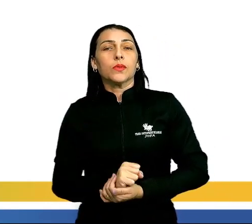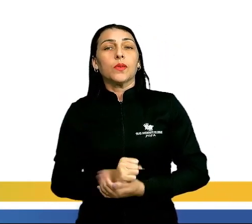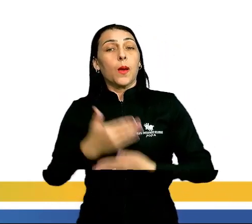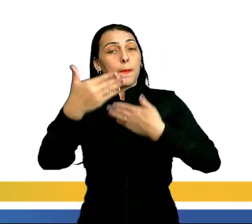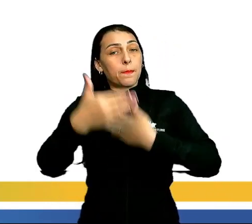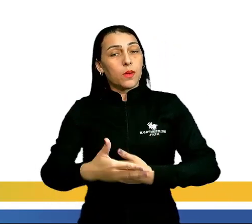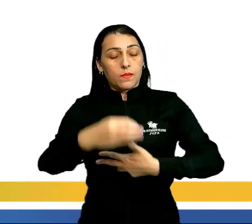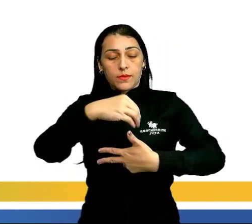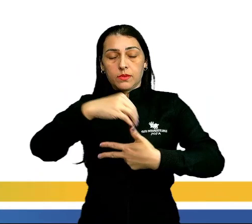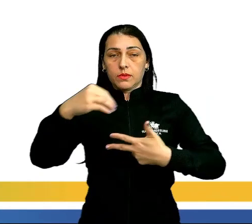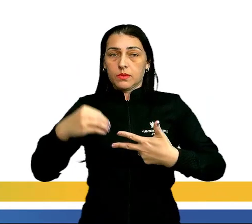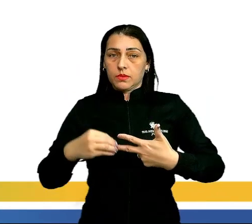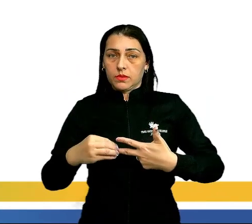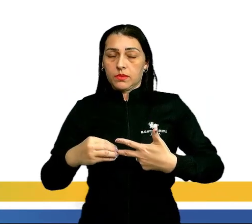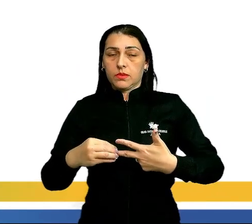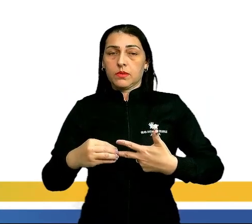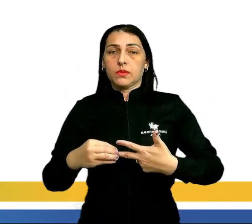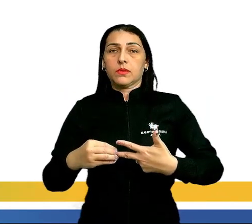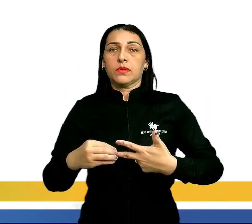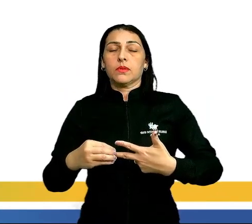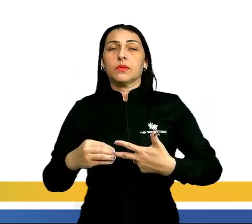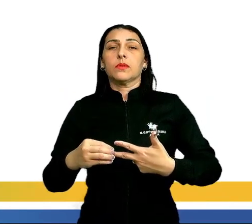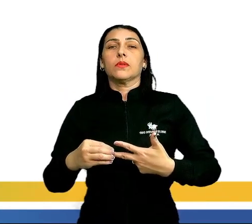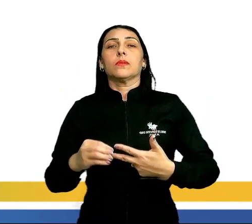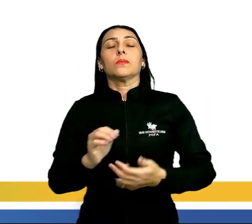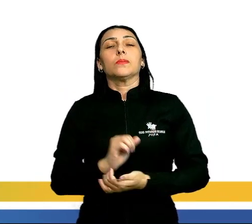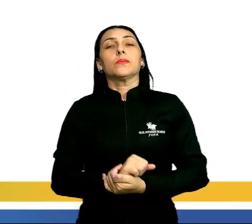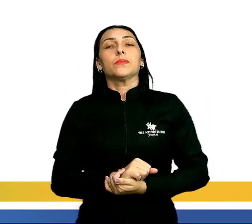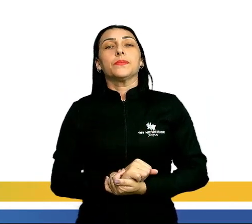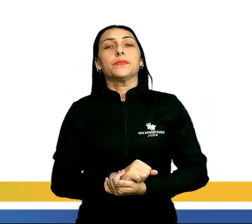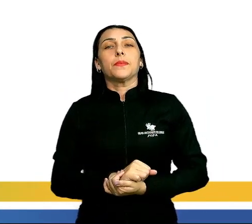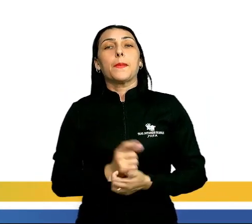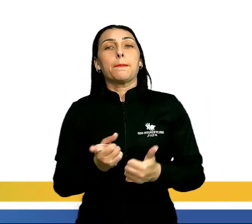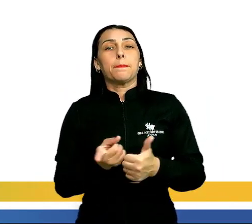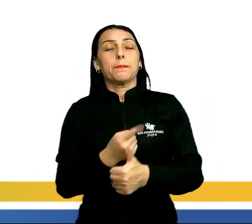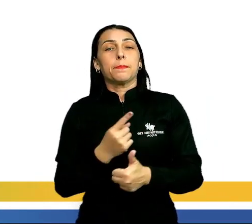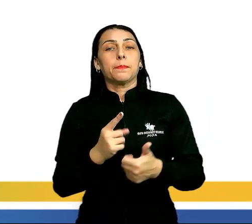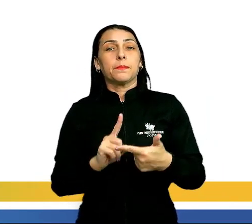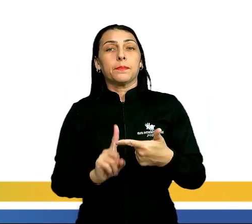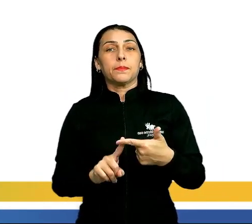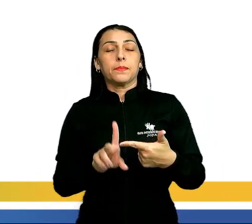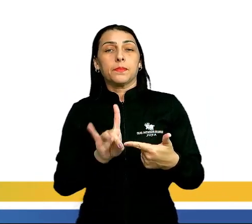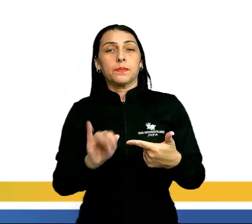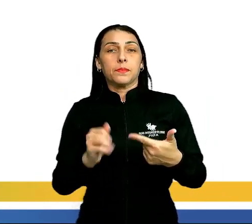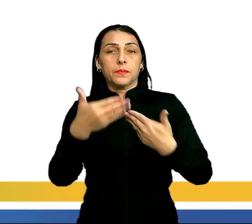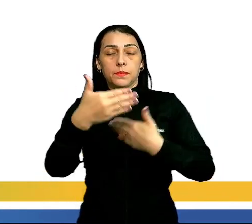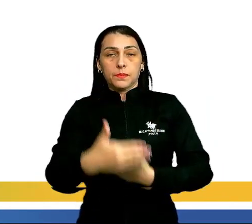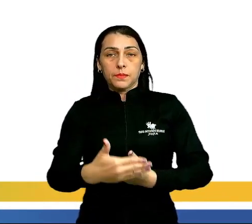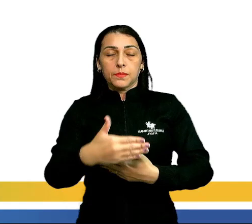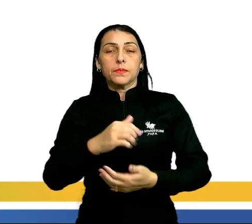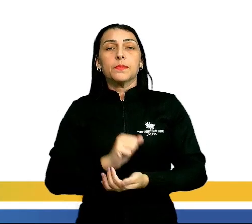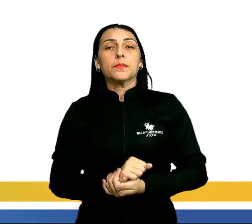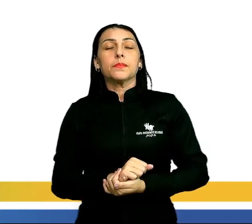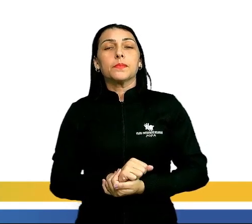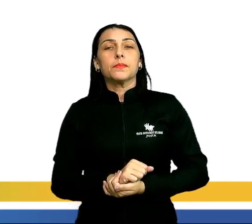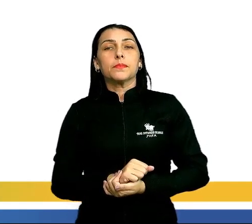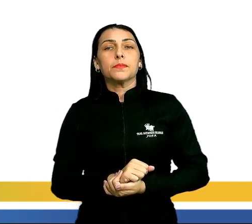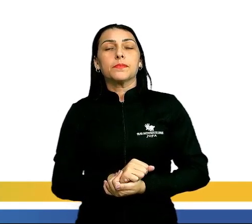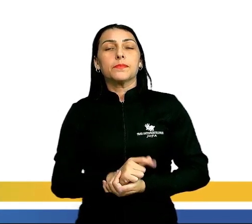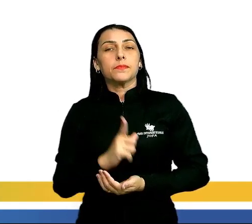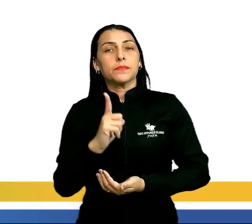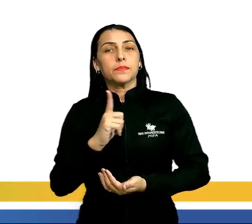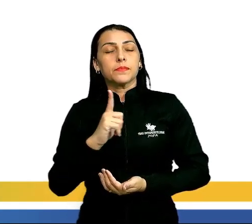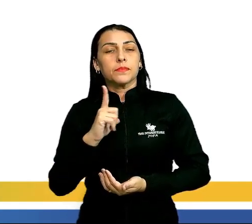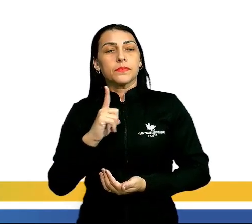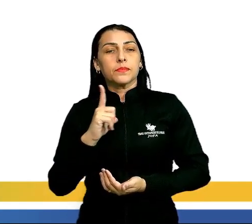uma prova do Enem, o Exame Nacional do Ensino Médio, primeiro e segundo dia da prova. E aqui nós temos